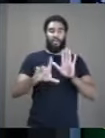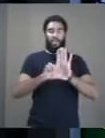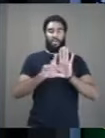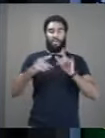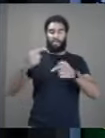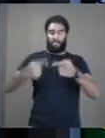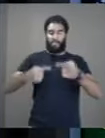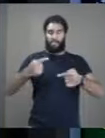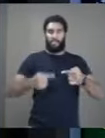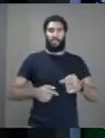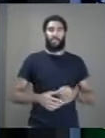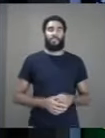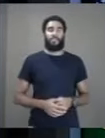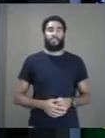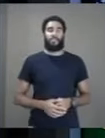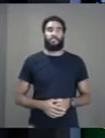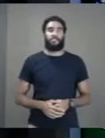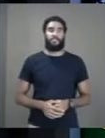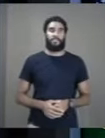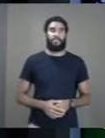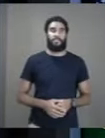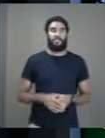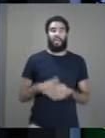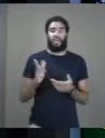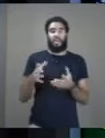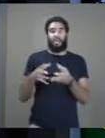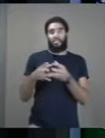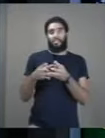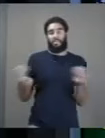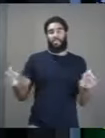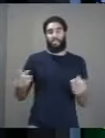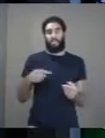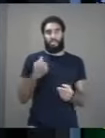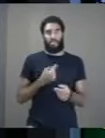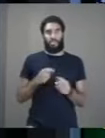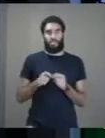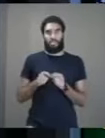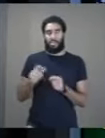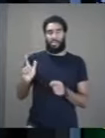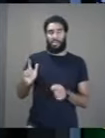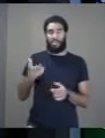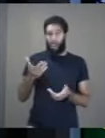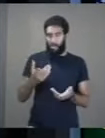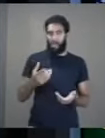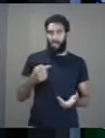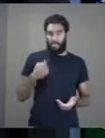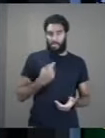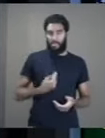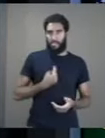aqui, e desfaz o que a gente fez. É esse o Brasil que a gente está vivendo hoje.